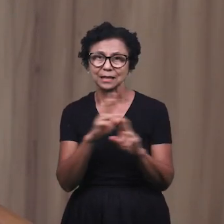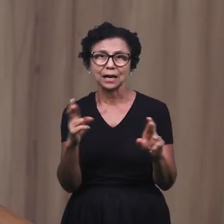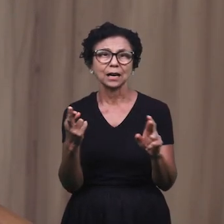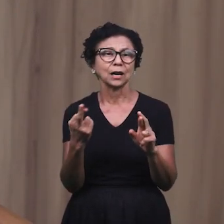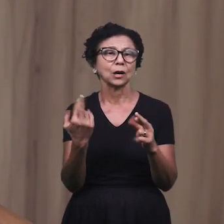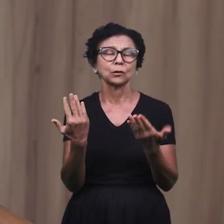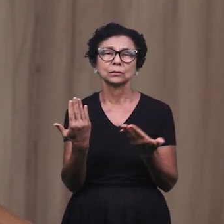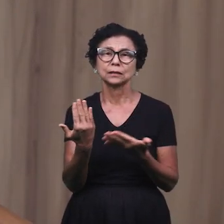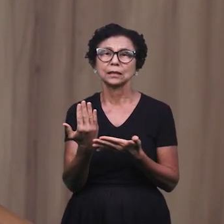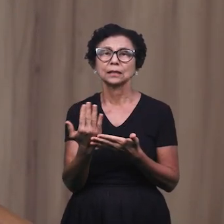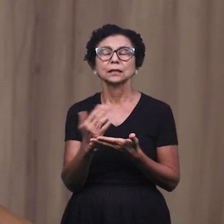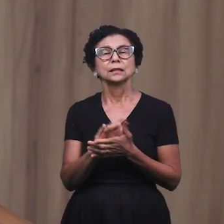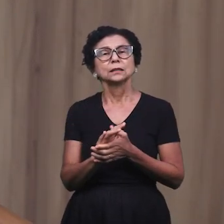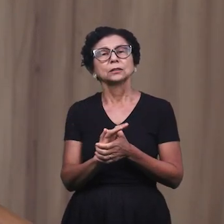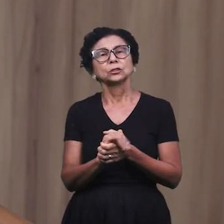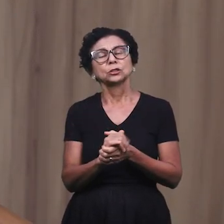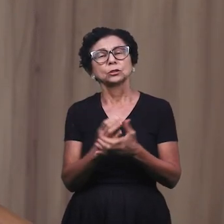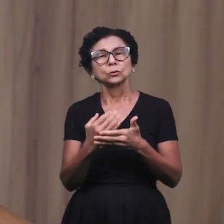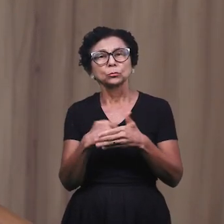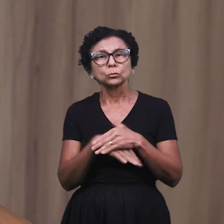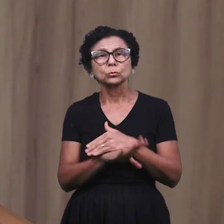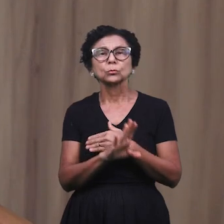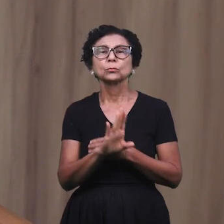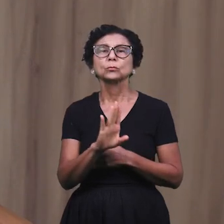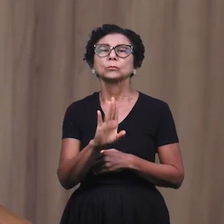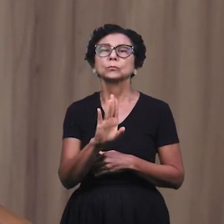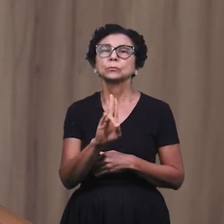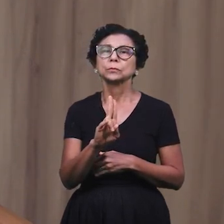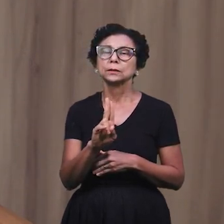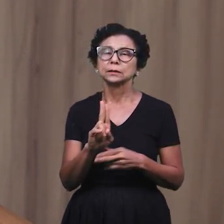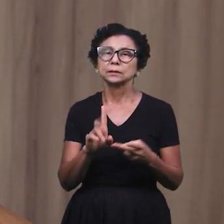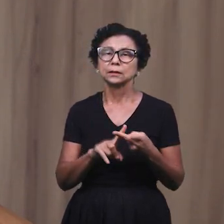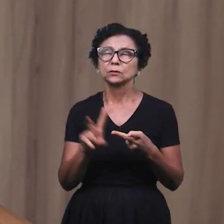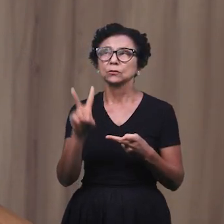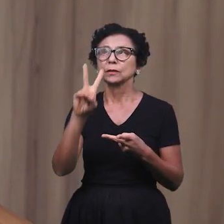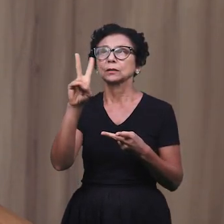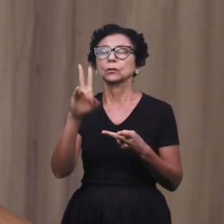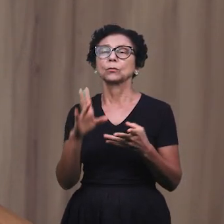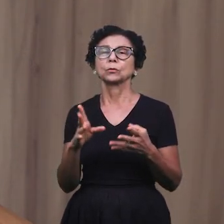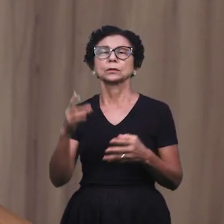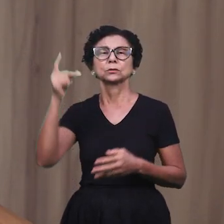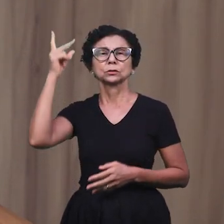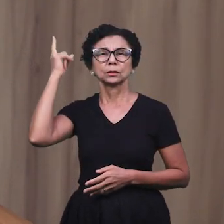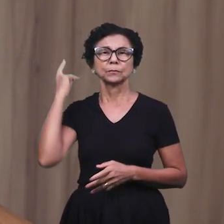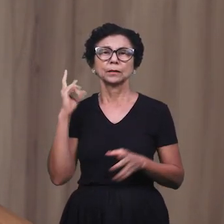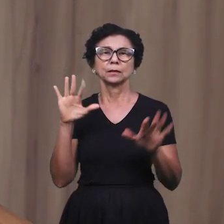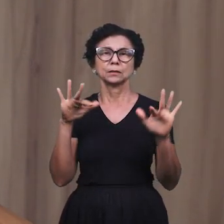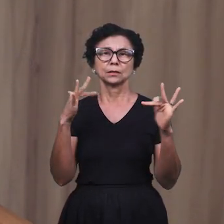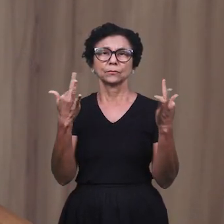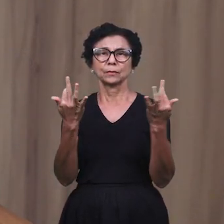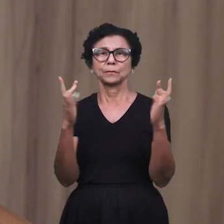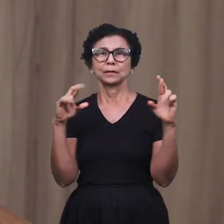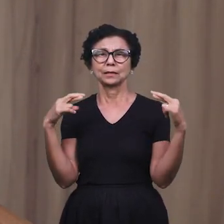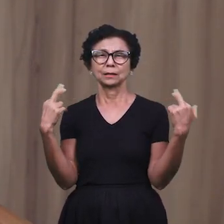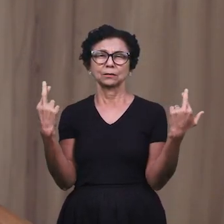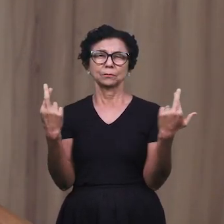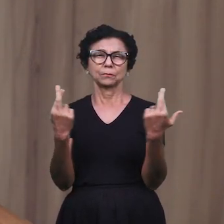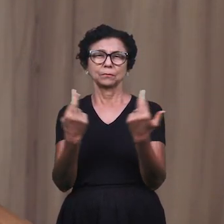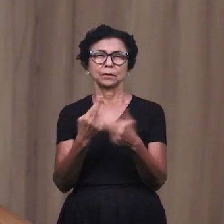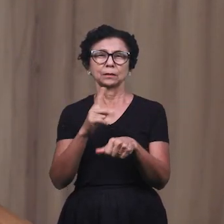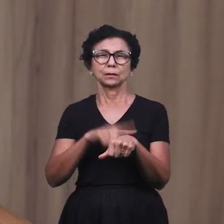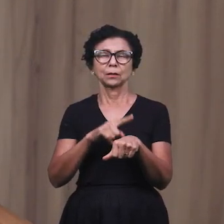de costumes, de valores familiares. Antigamente a família se reunia no almoço para poder comer, fazia uma